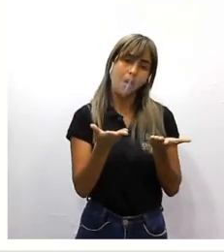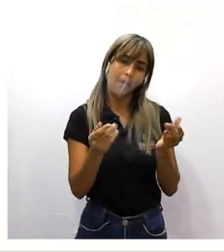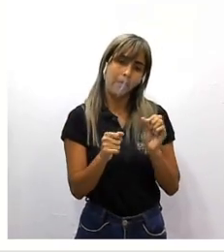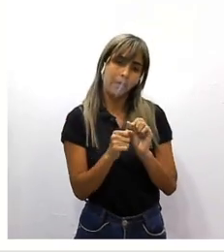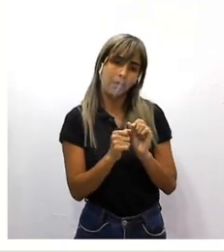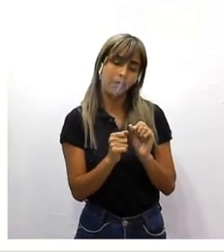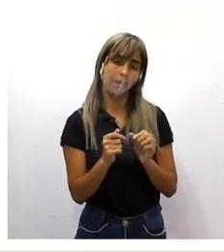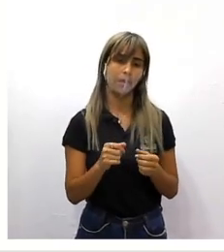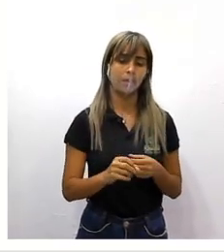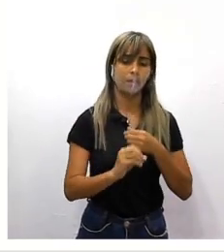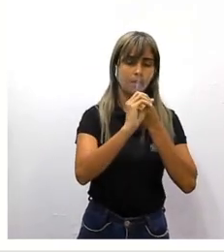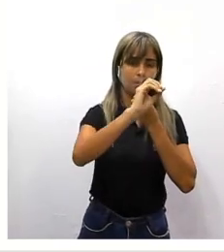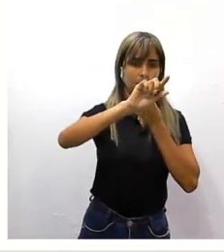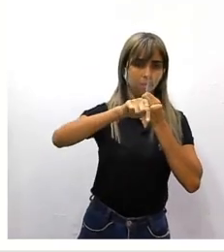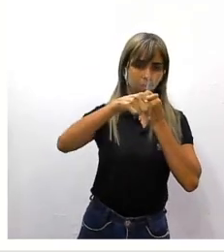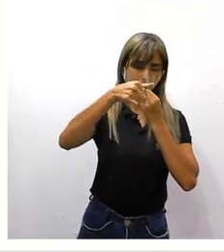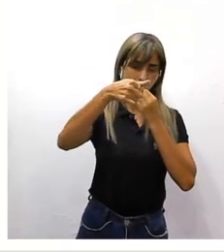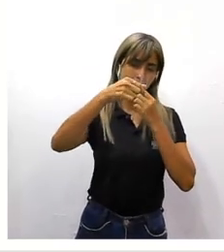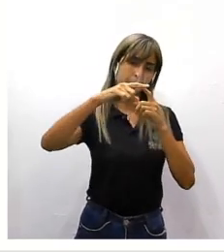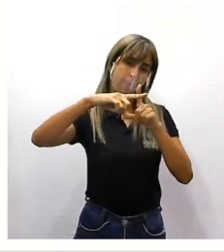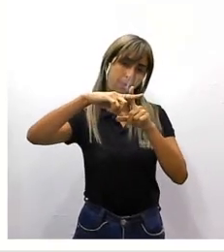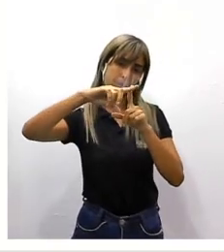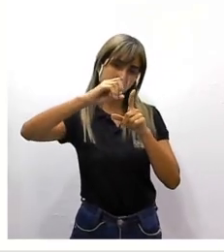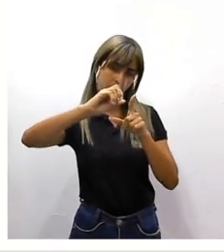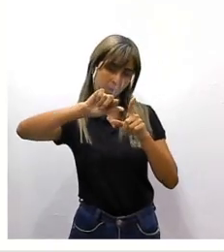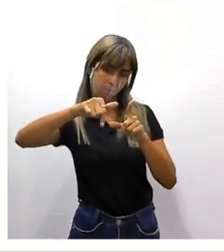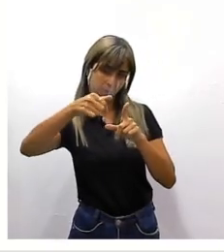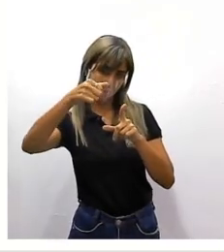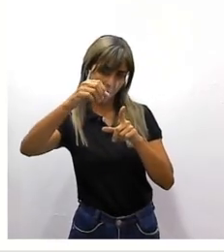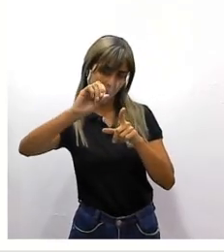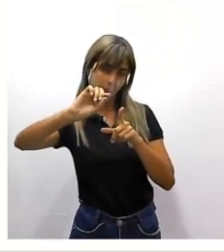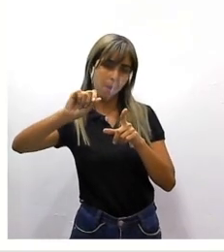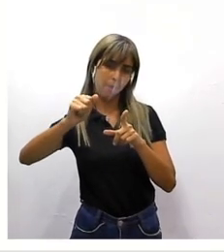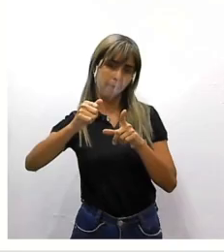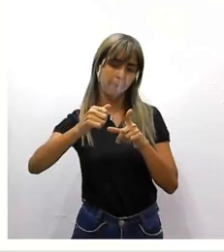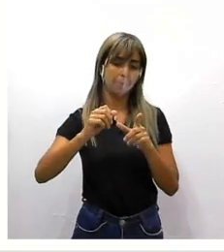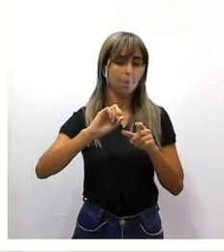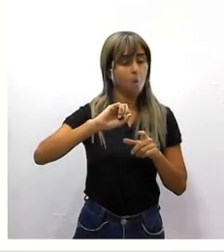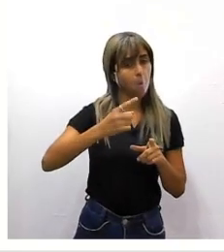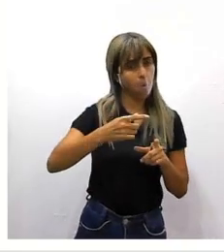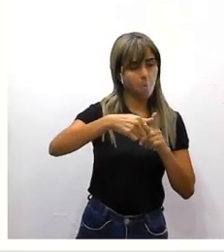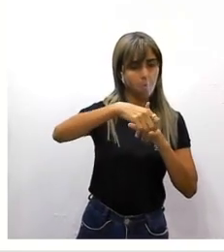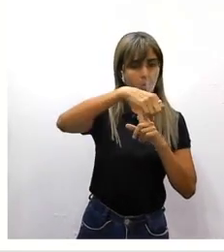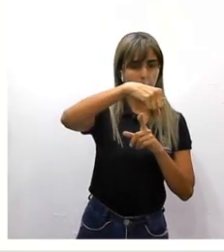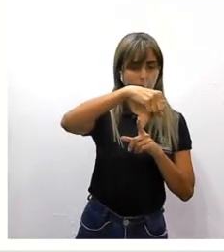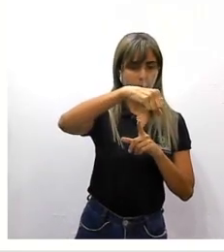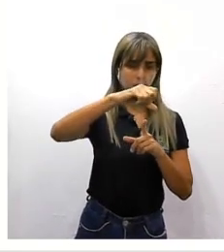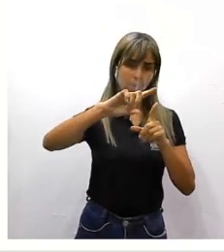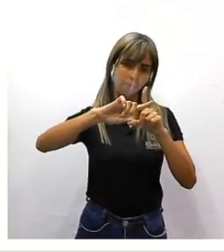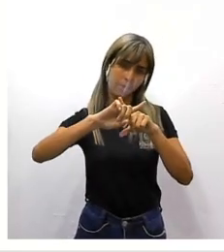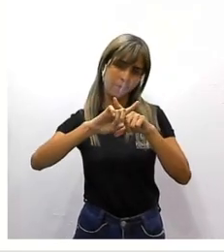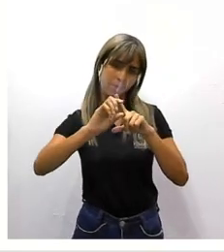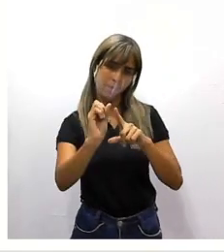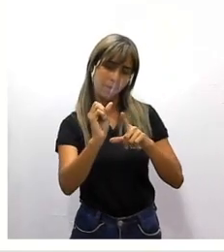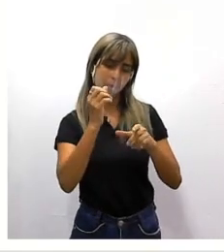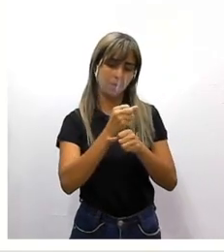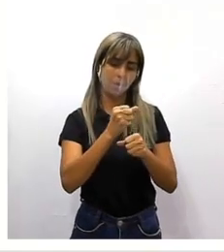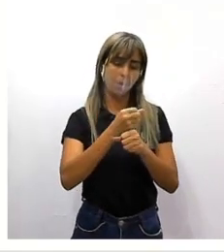quê? 0,70, 0,70 ou 0,7 vezes 6. Mas somando, vai encontrar o valor de